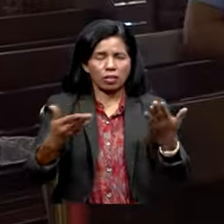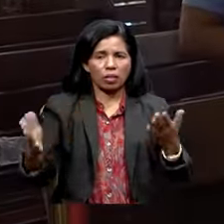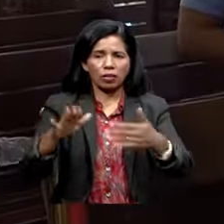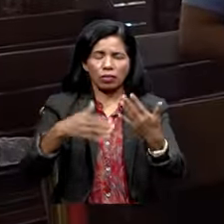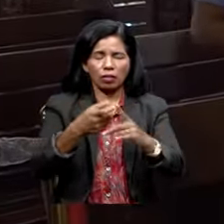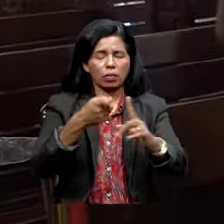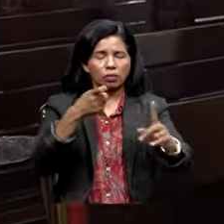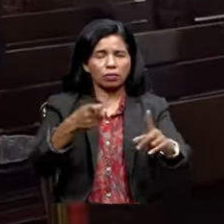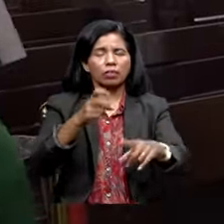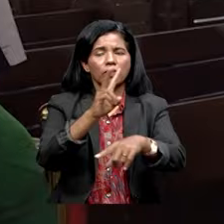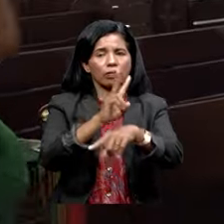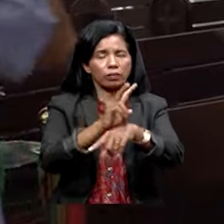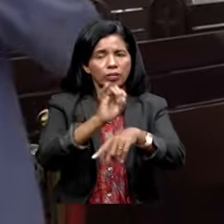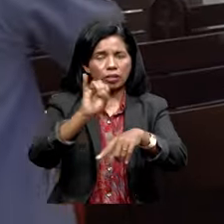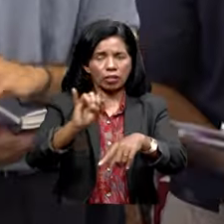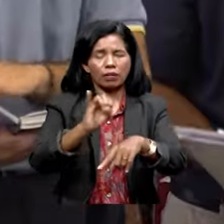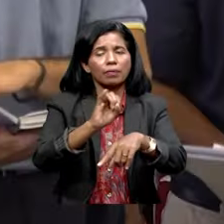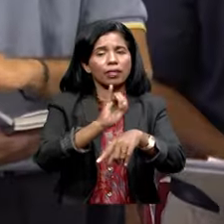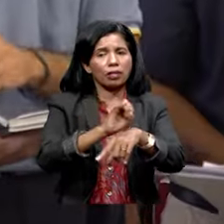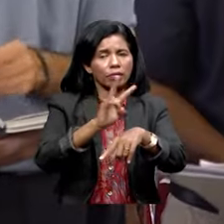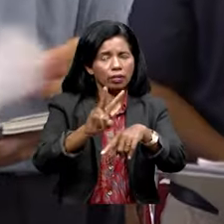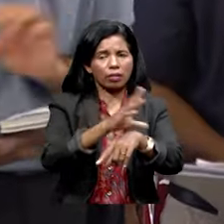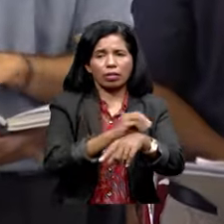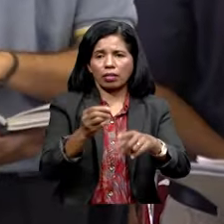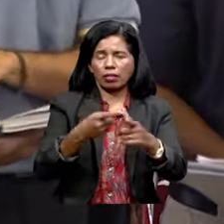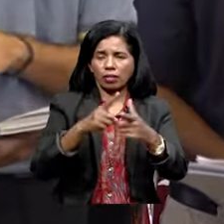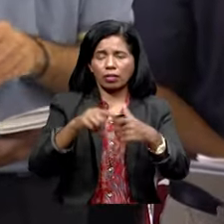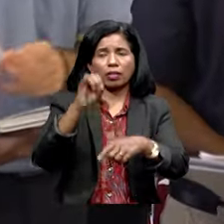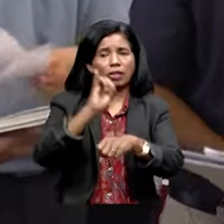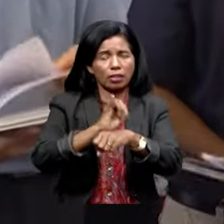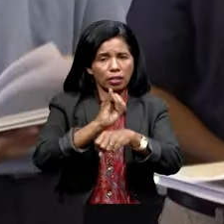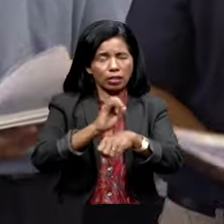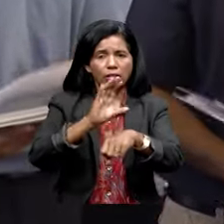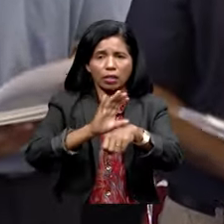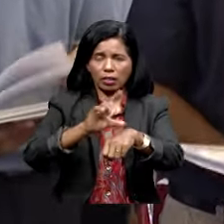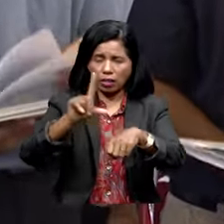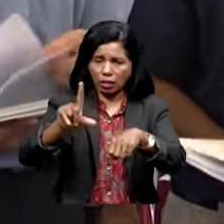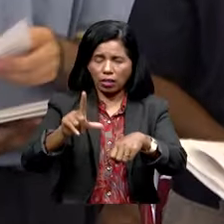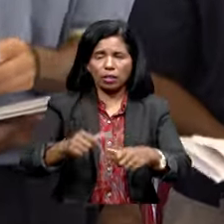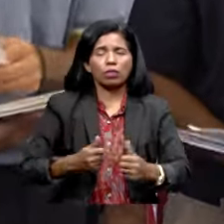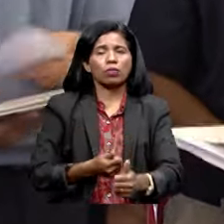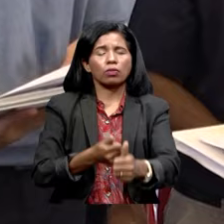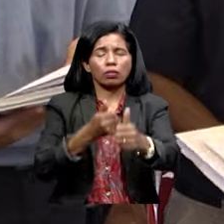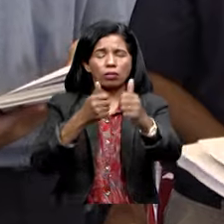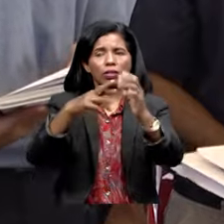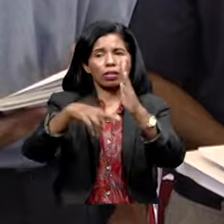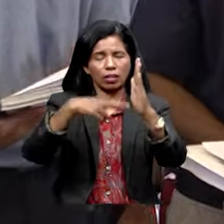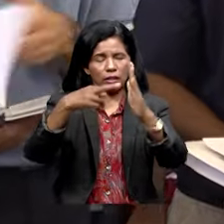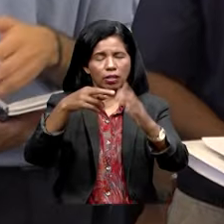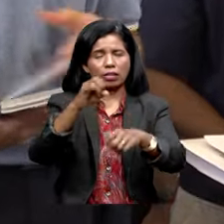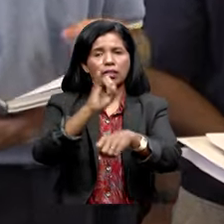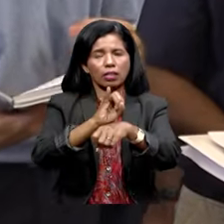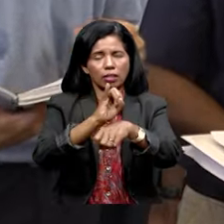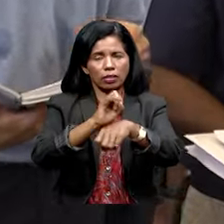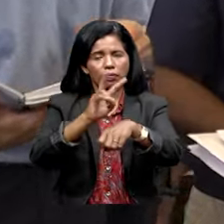do Vaticano, halo inspeção do veículo Sira, no Mosse Igreja Catedral, né? Do Irduni requisito Vaticano Nian. Primeiro,